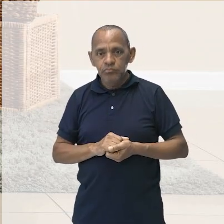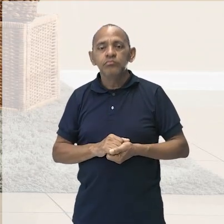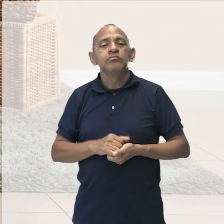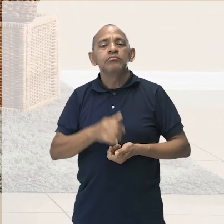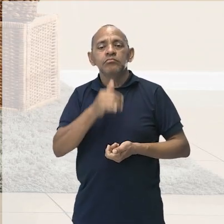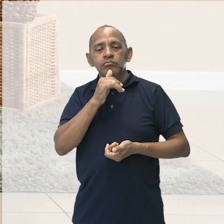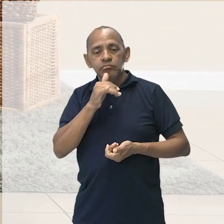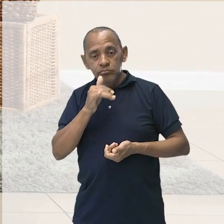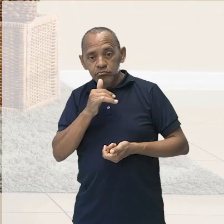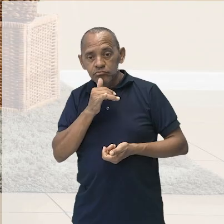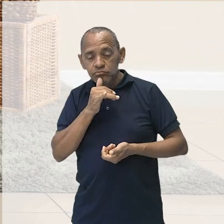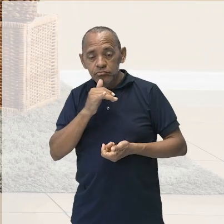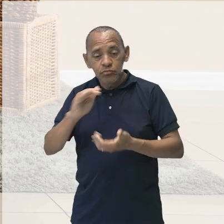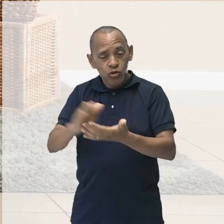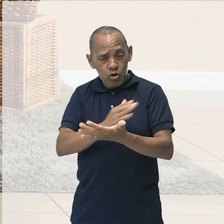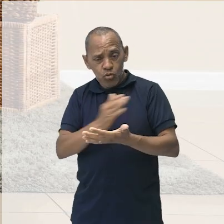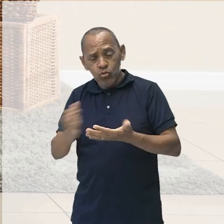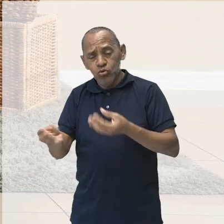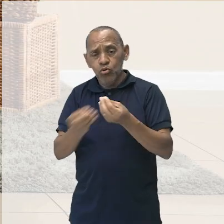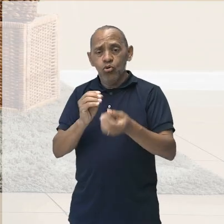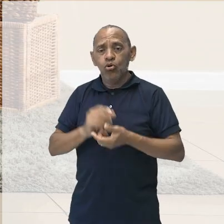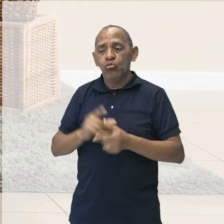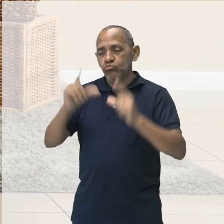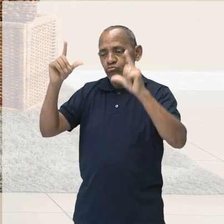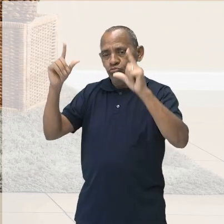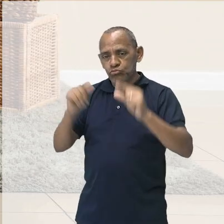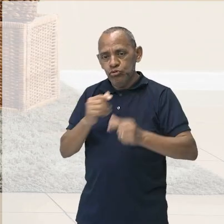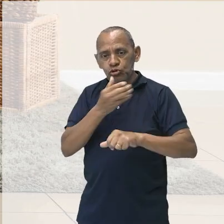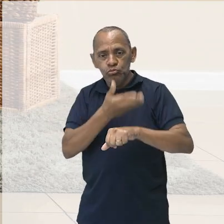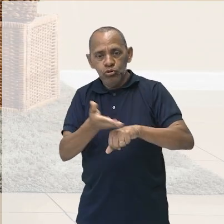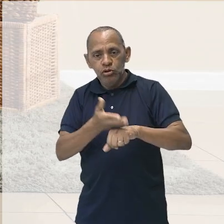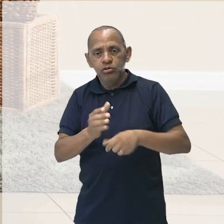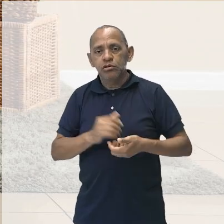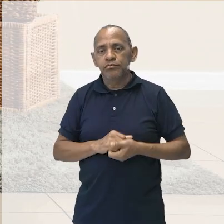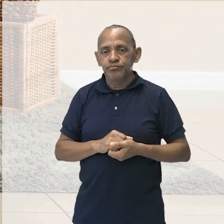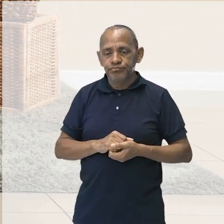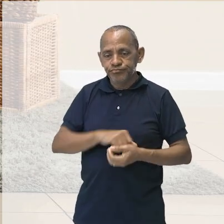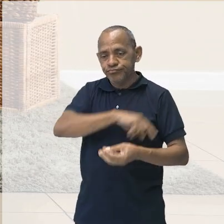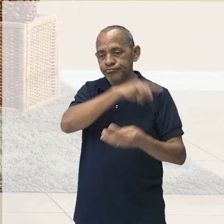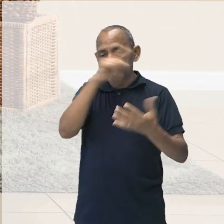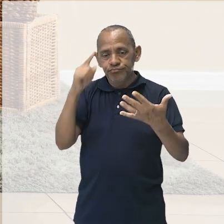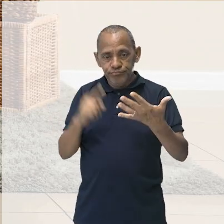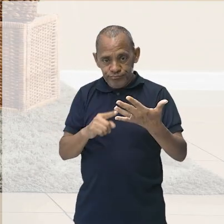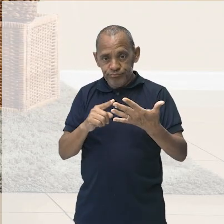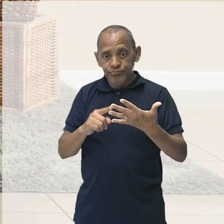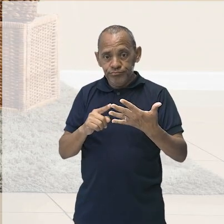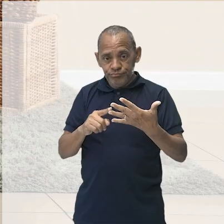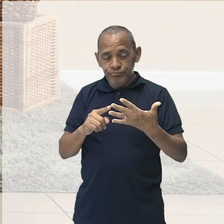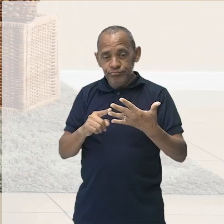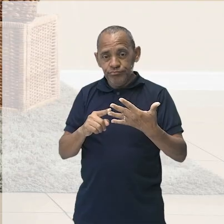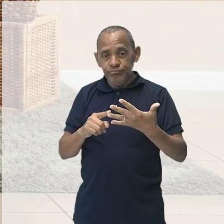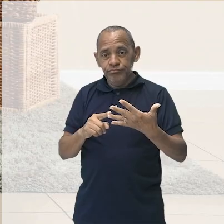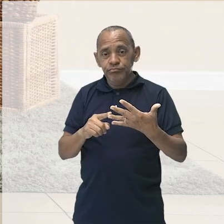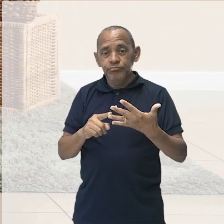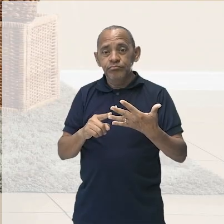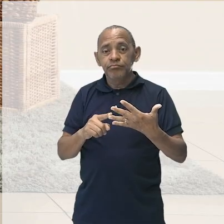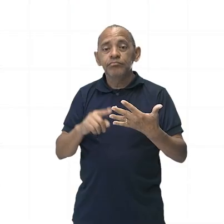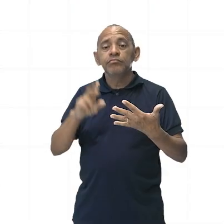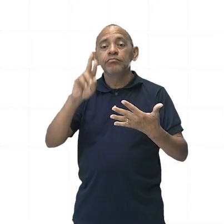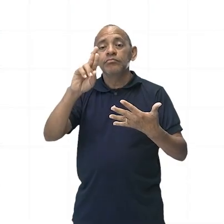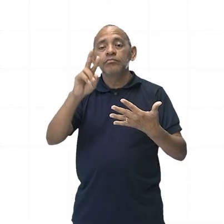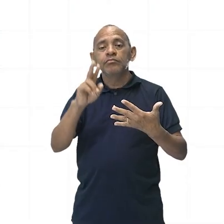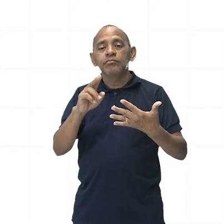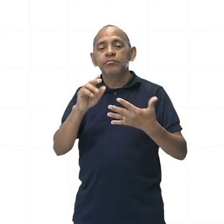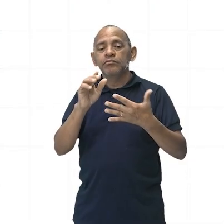de como colocar o reduzir em prática. Vamos ao próximo R, que é o R de